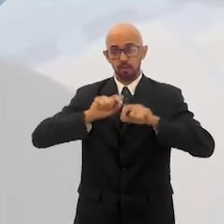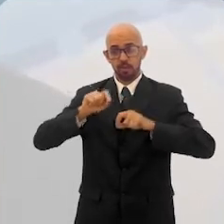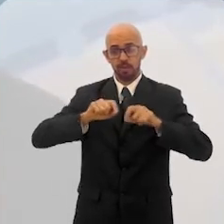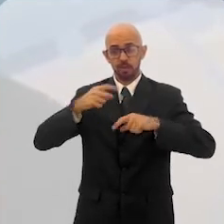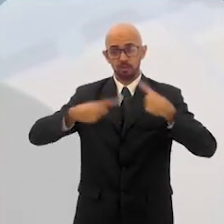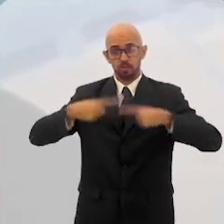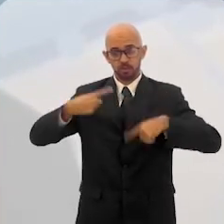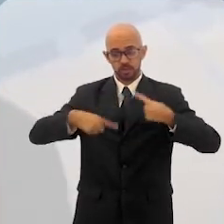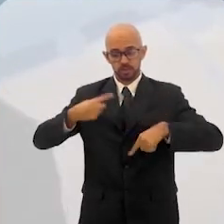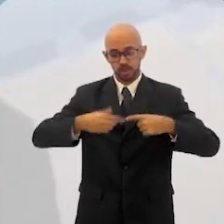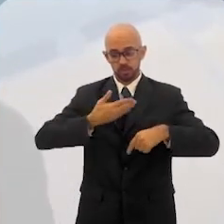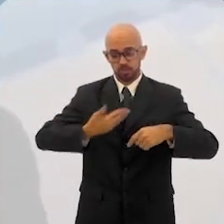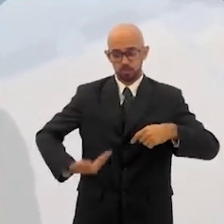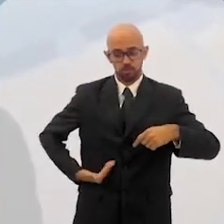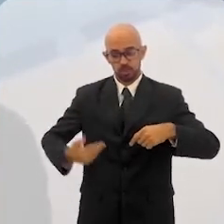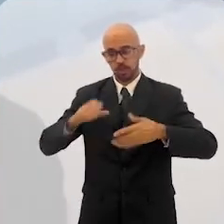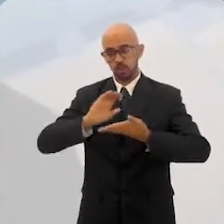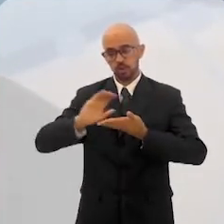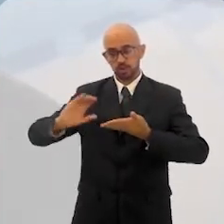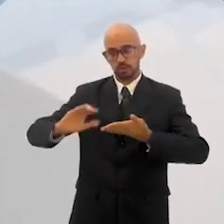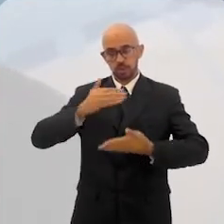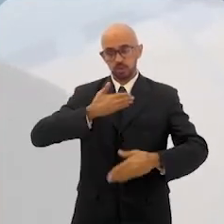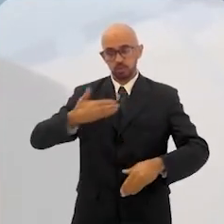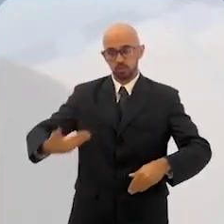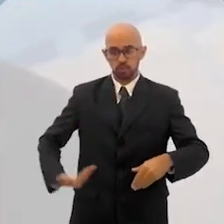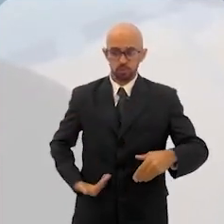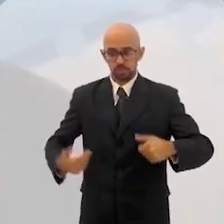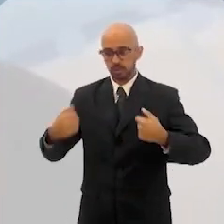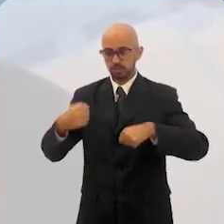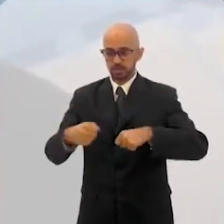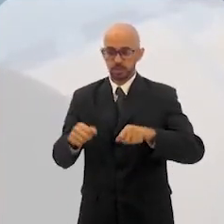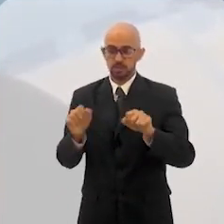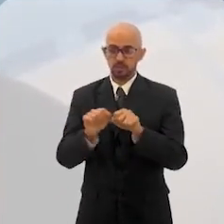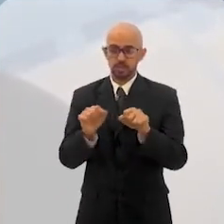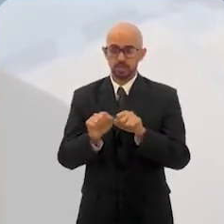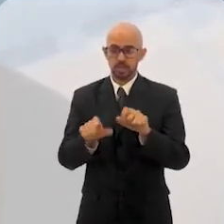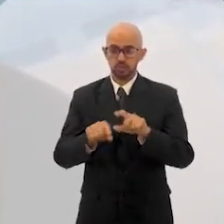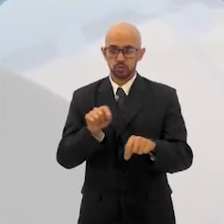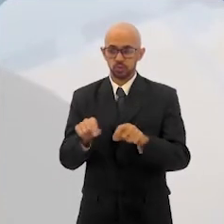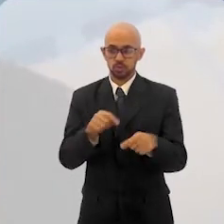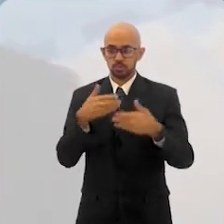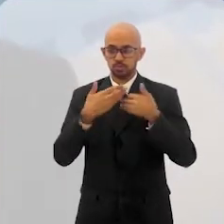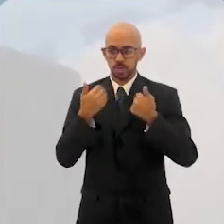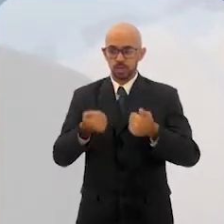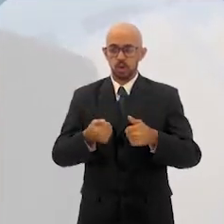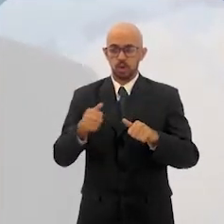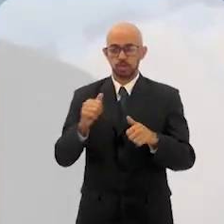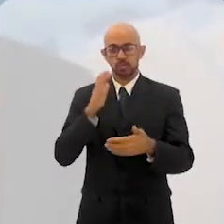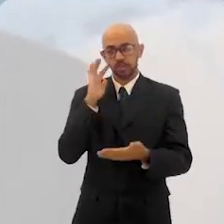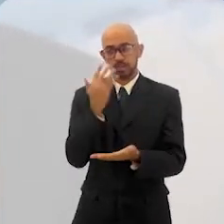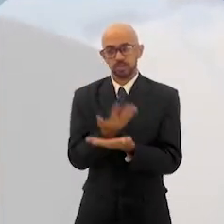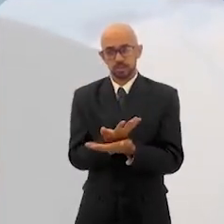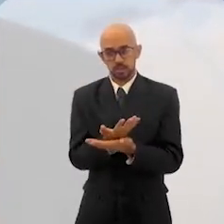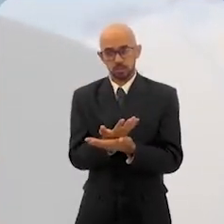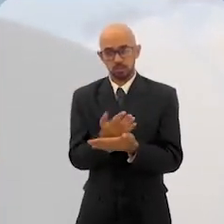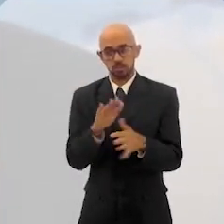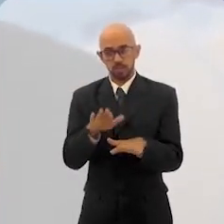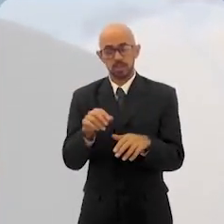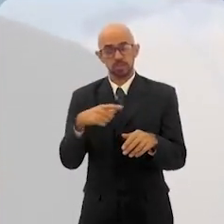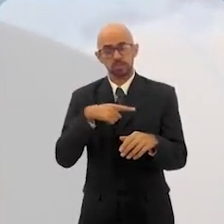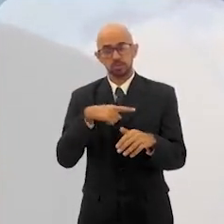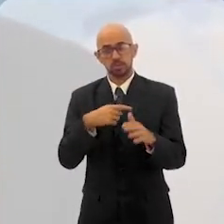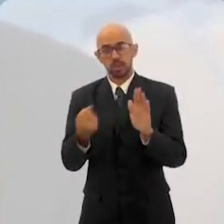políticas públicas, em orçamento público. Então você tem que fazer as melhores escolhas baseado nessas tomadas de decisões, mas isso